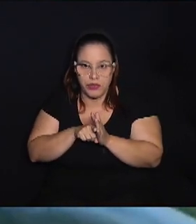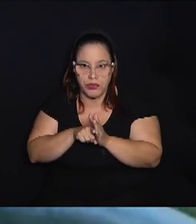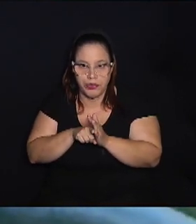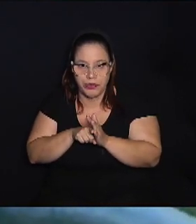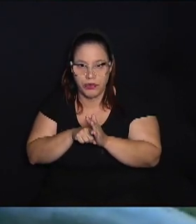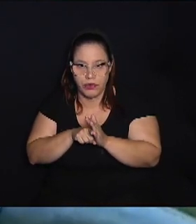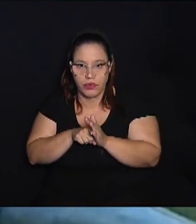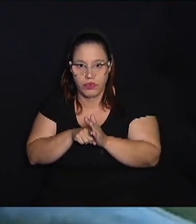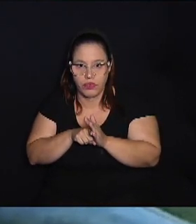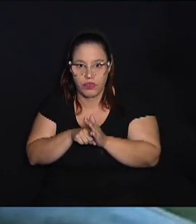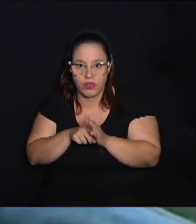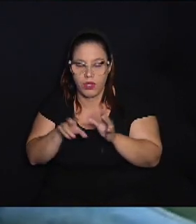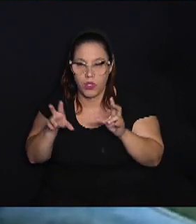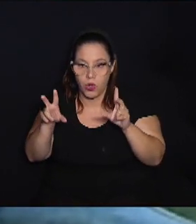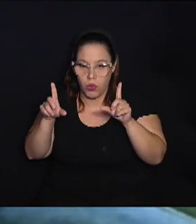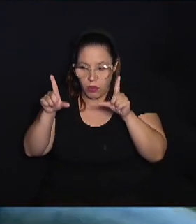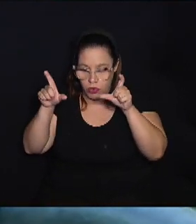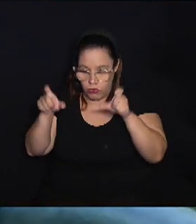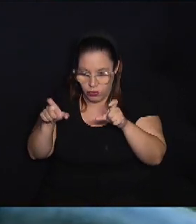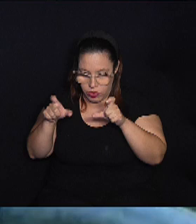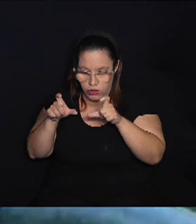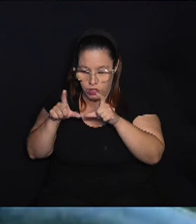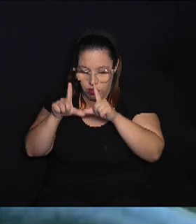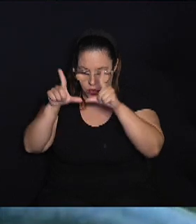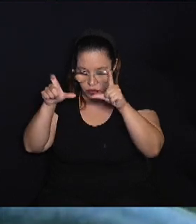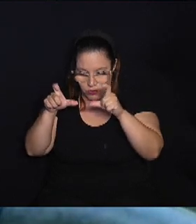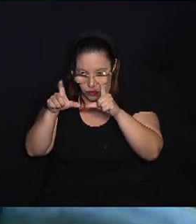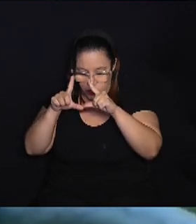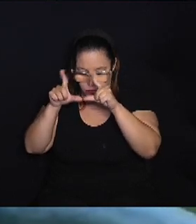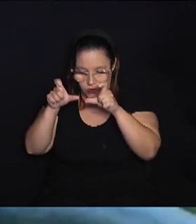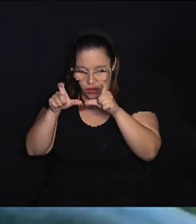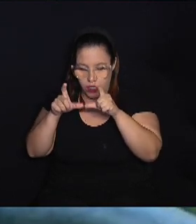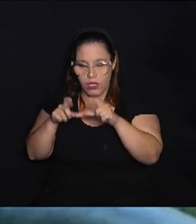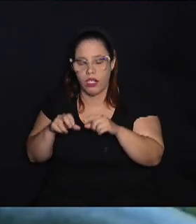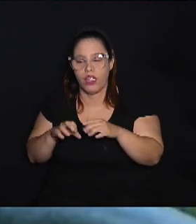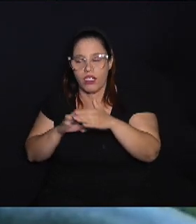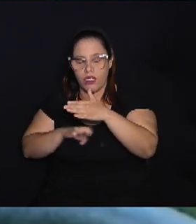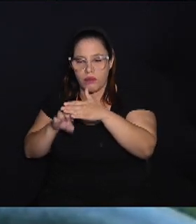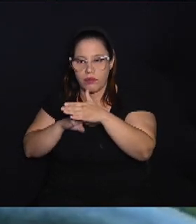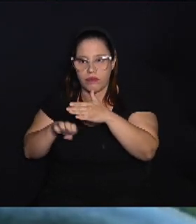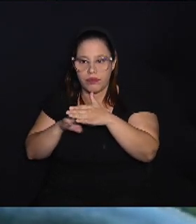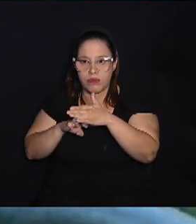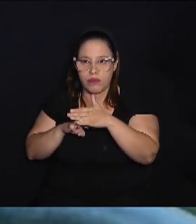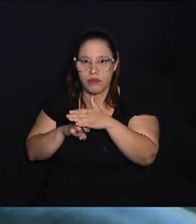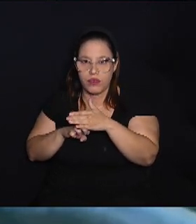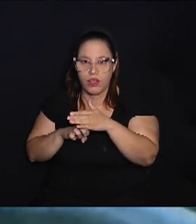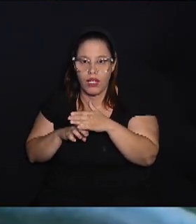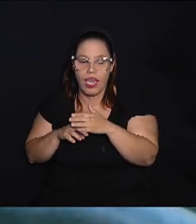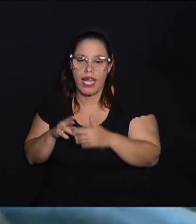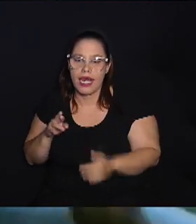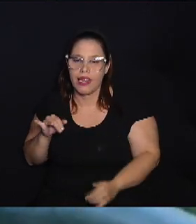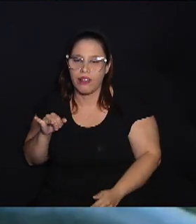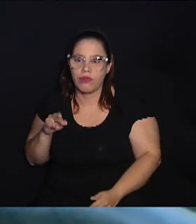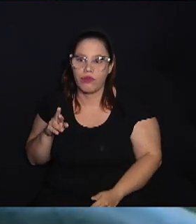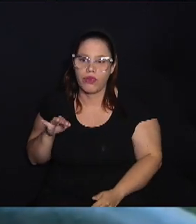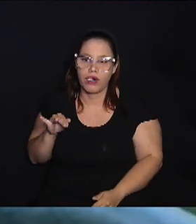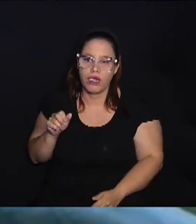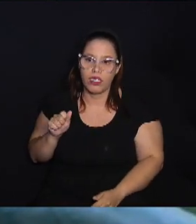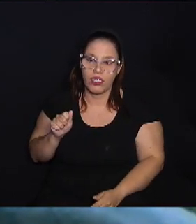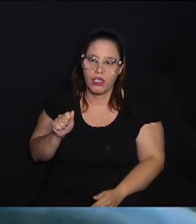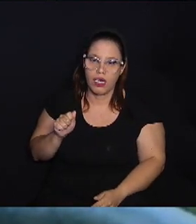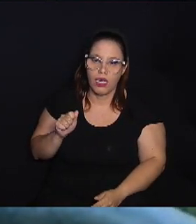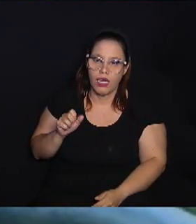uma fotografia da cooperativa, né? Desculpa. E aí a gente sempre levanta essas questões de infraestrutura. Então,